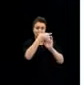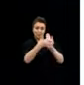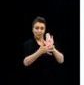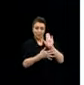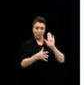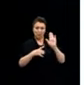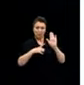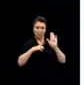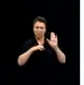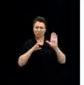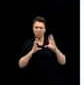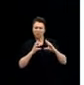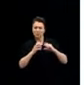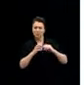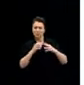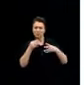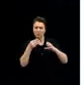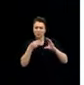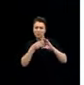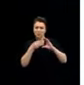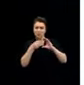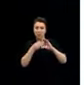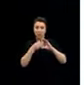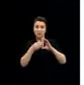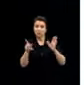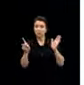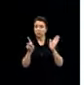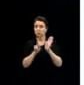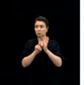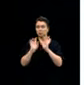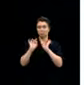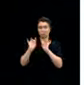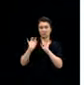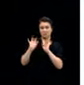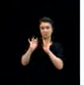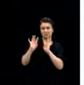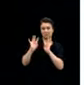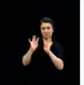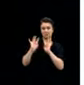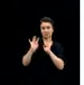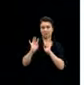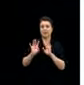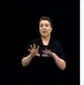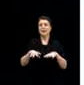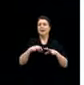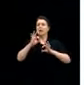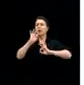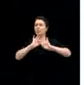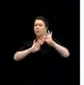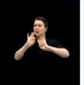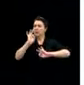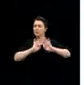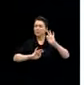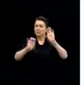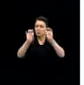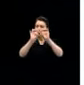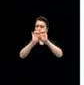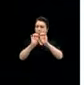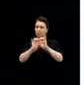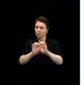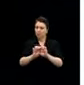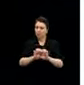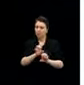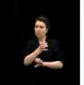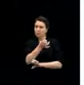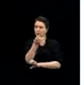um conjunto de células especializadas, ok? E a organização estrutural de cada